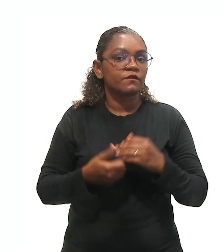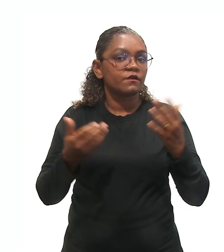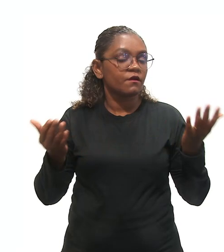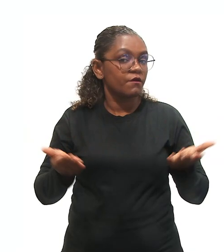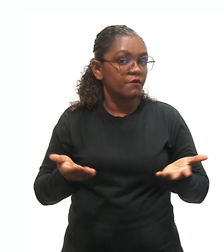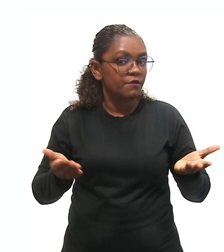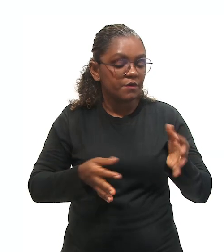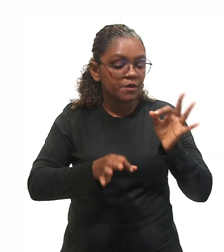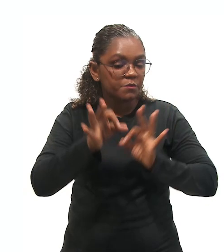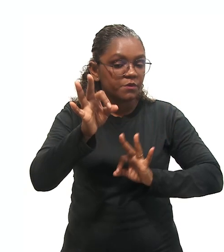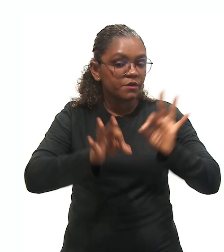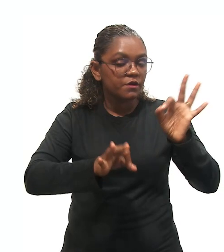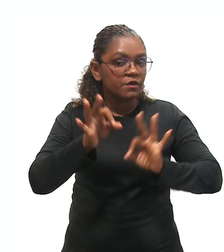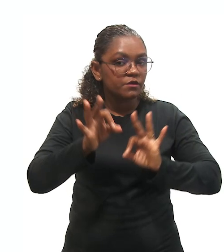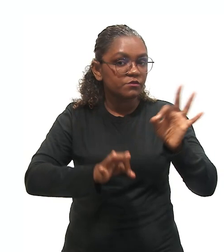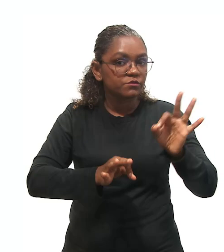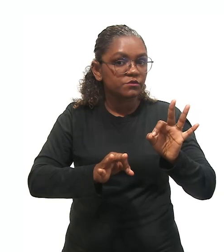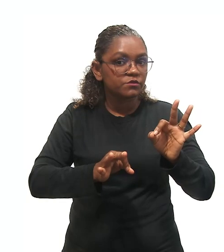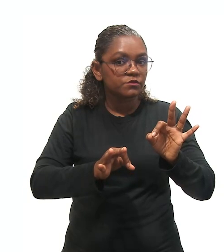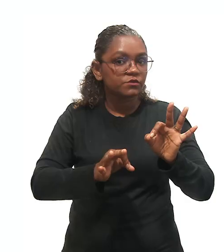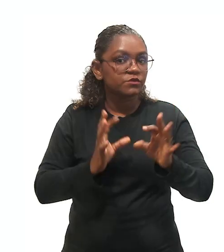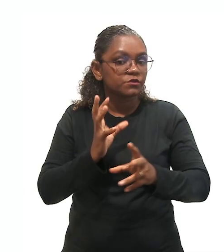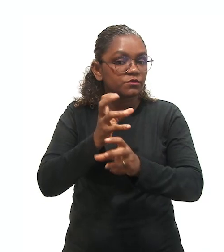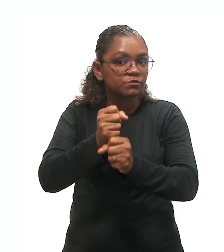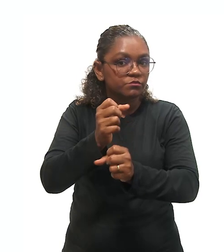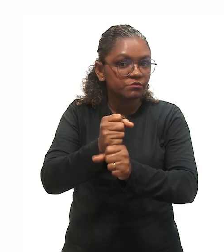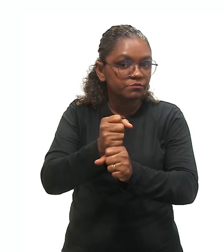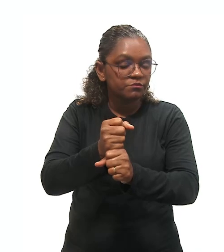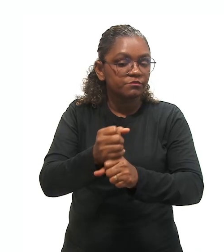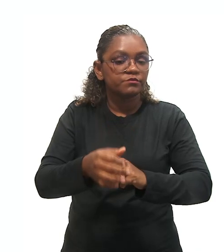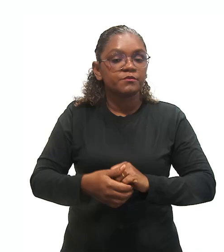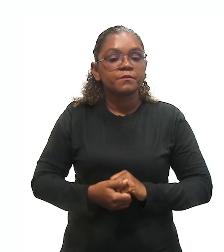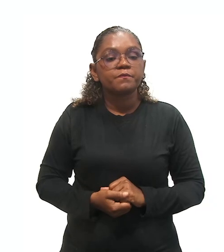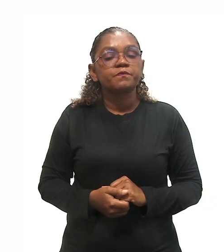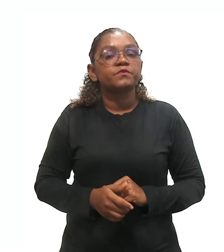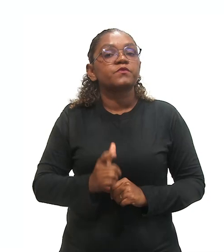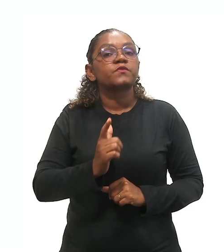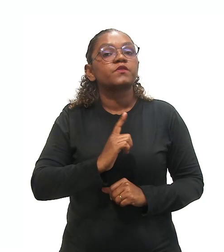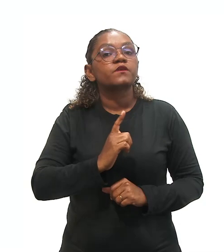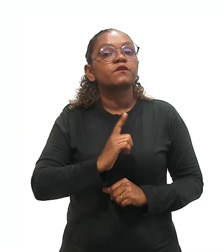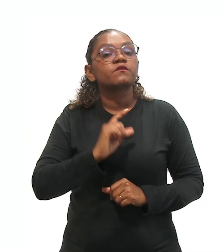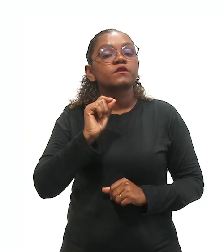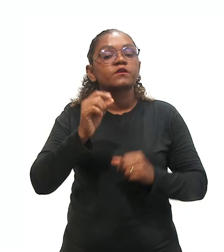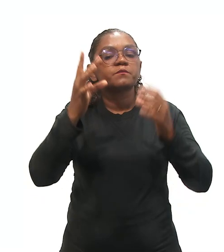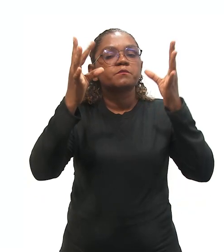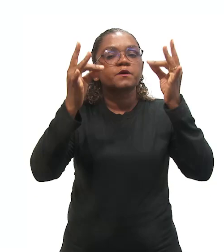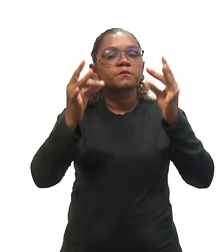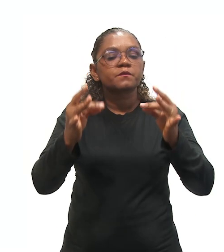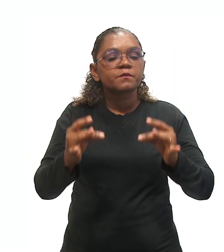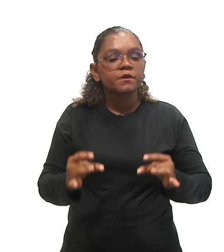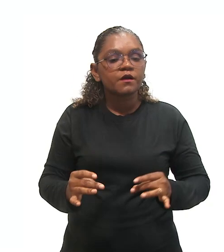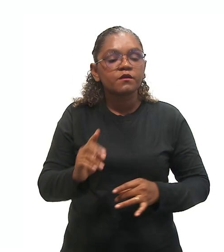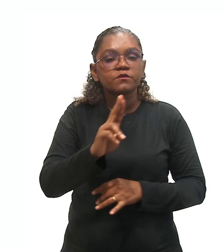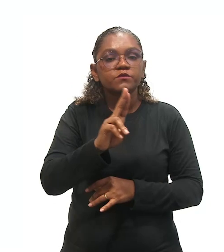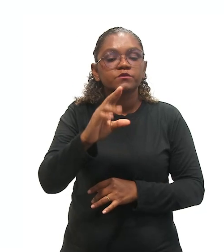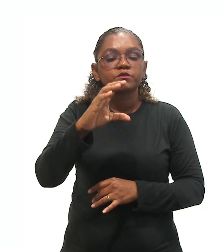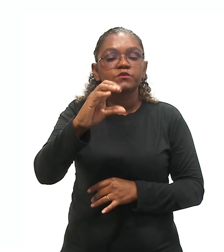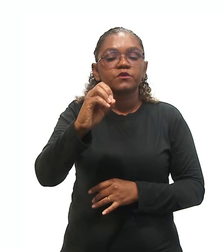da contabilidade pública, pois define e estrutura os